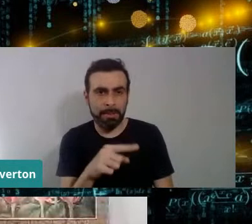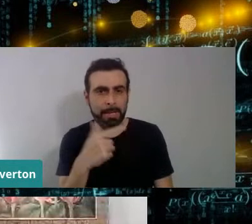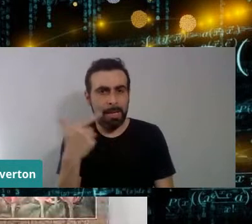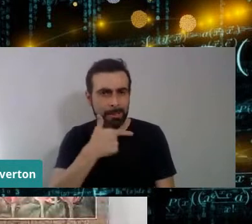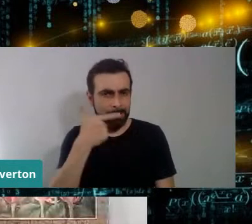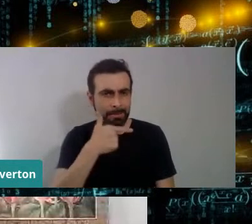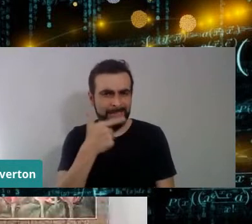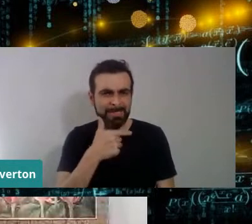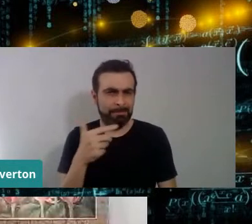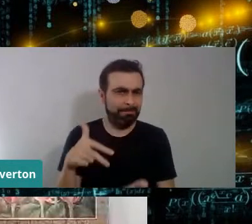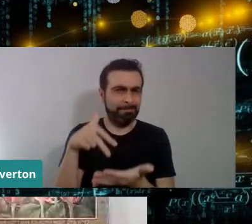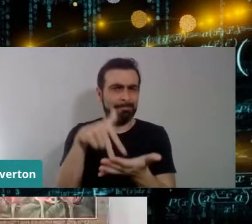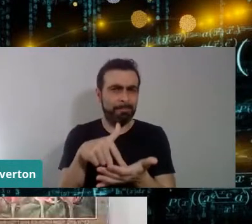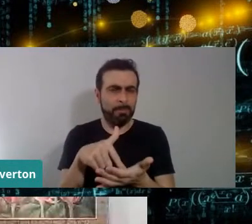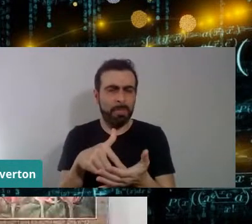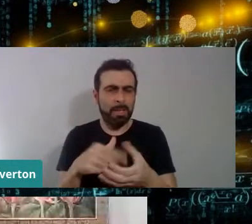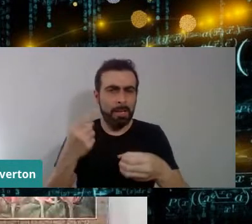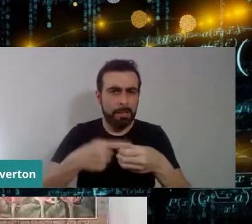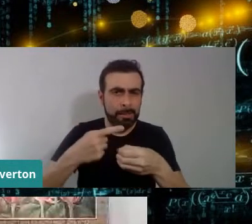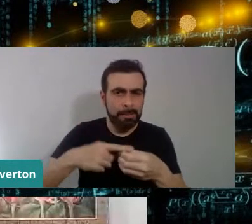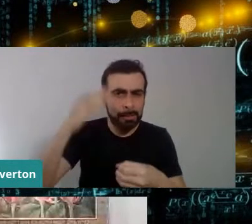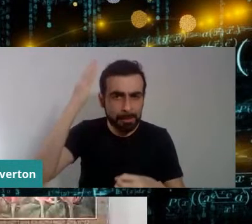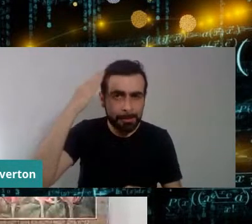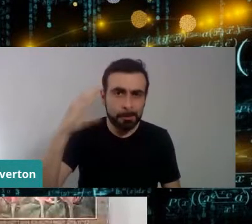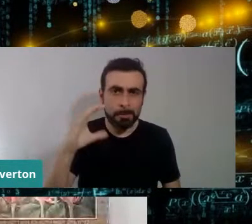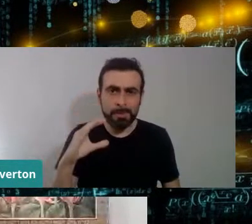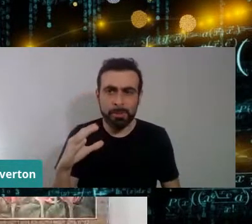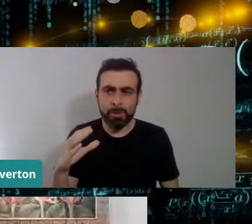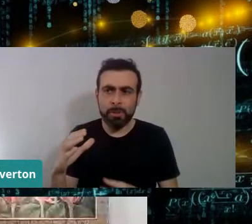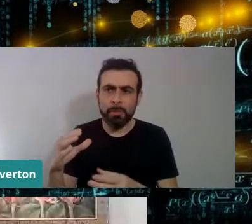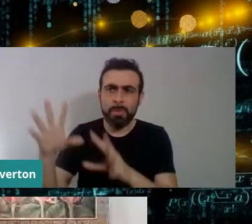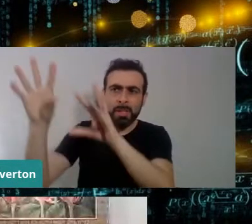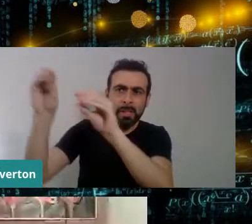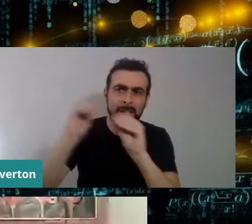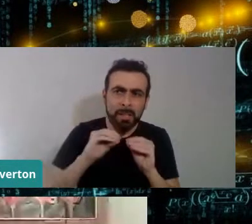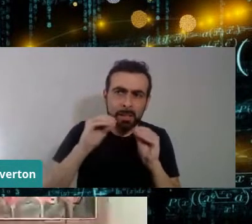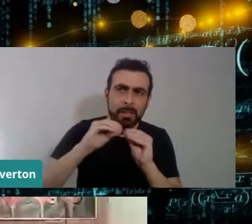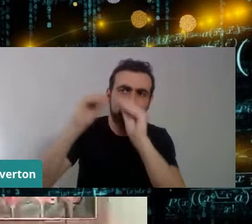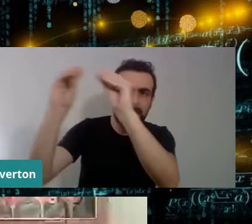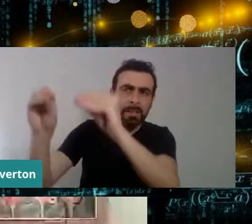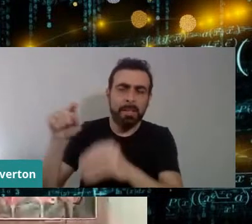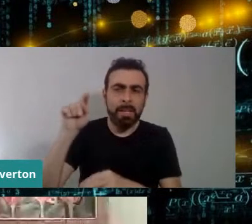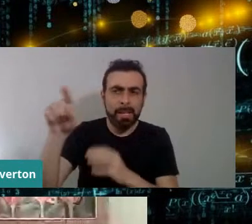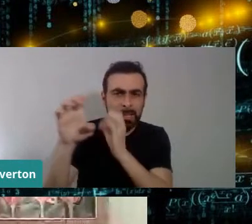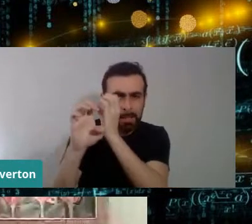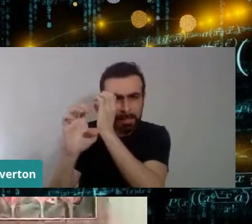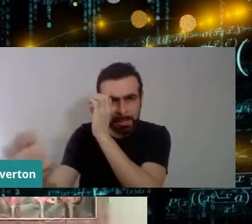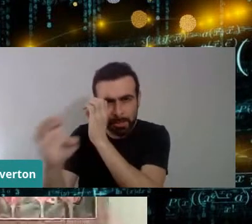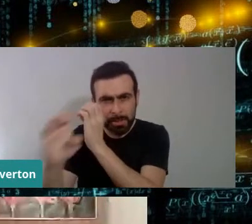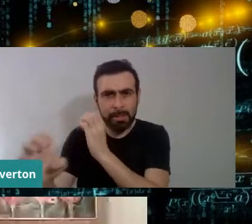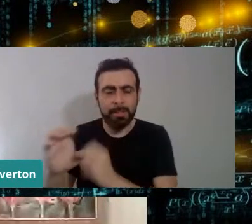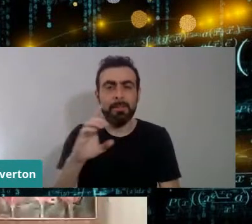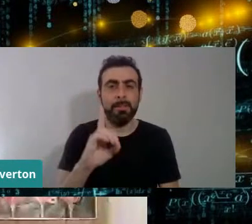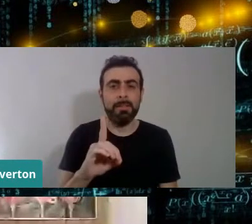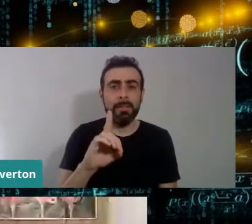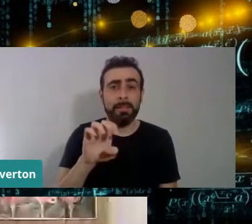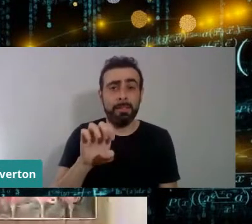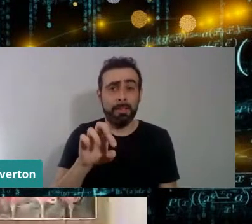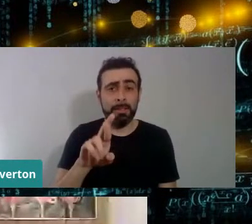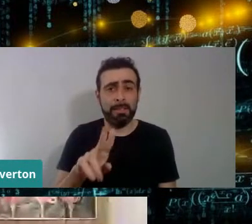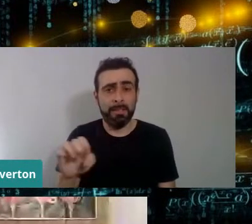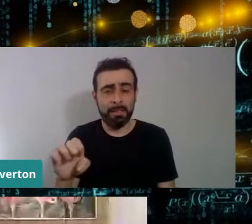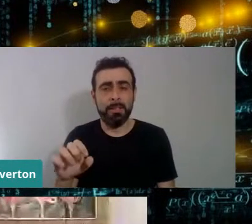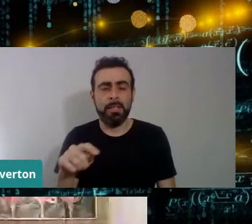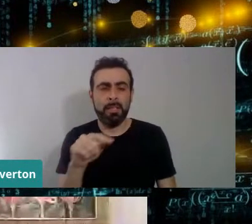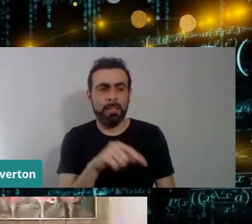engraçado, ele era de Curitiba e vinha, ele era engenheiro do DR, se não me engano, ele chama Felisberto, vocês devem